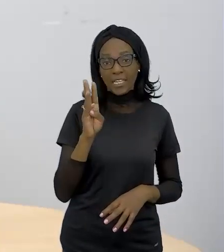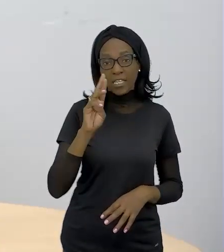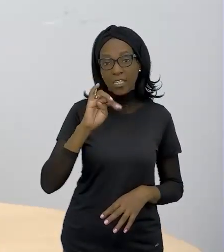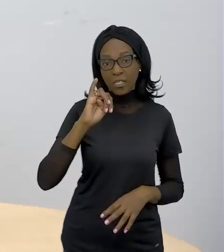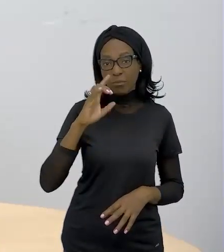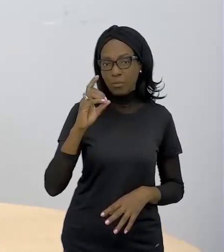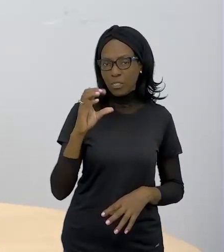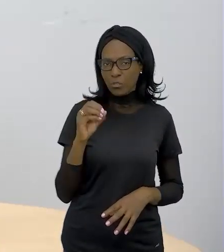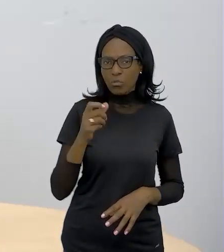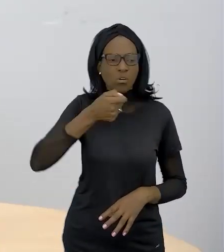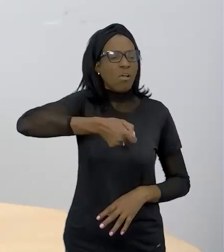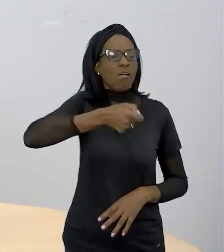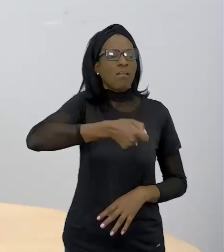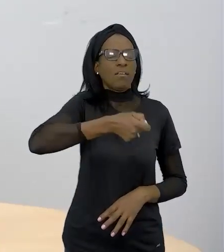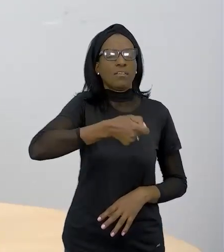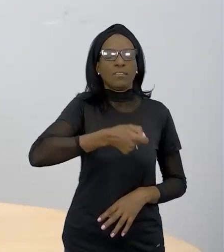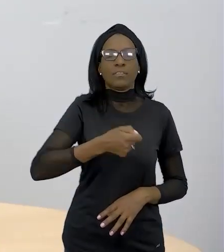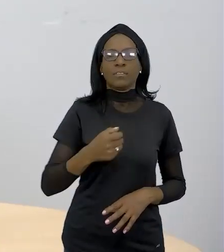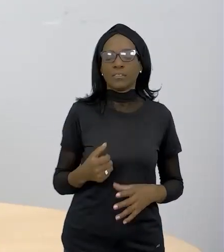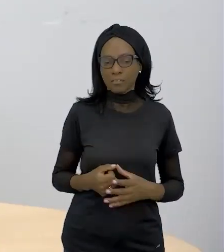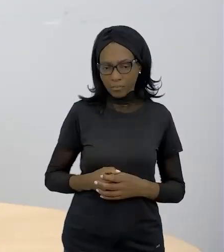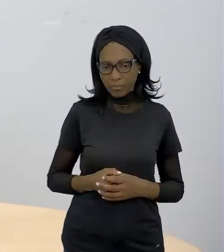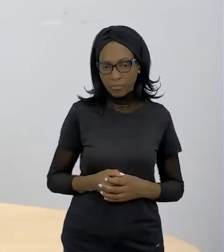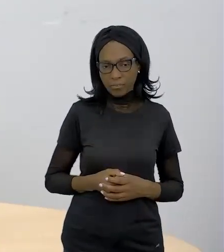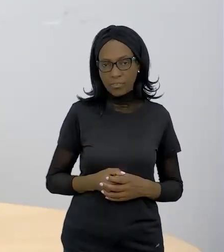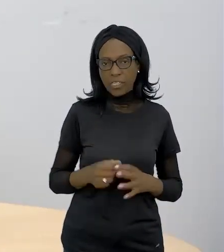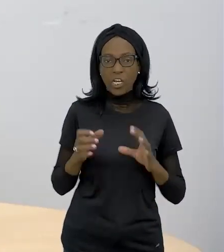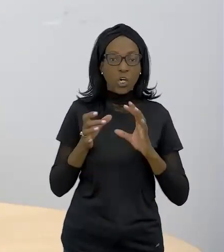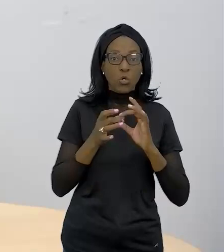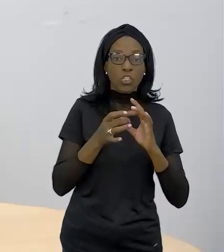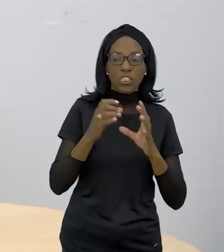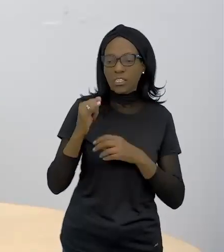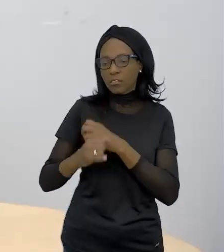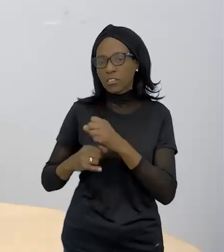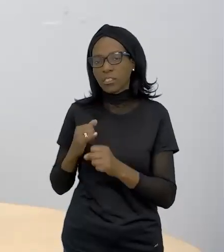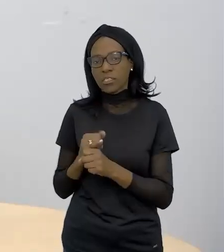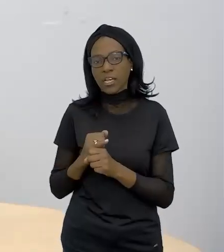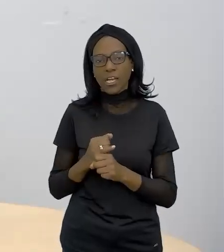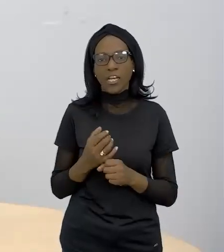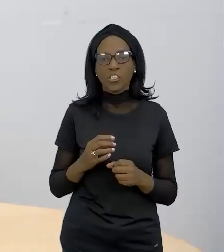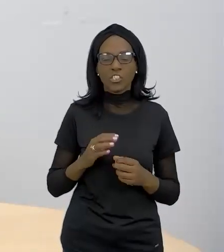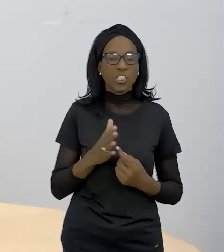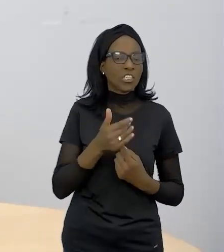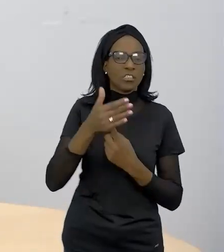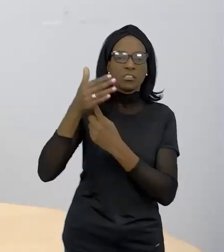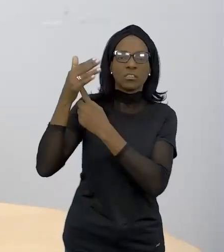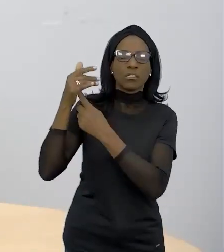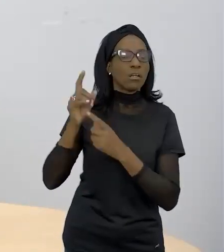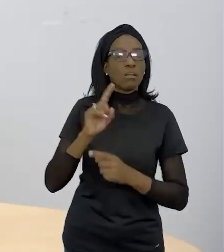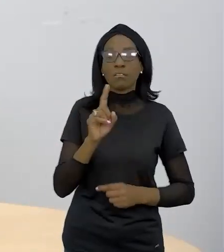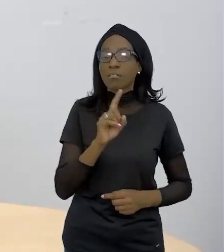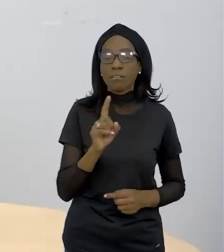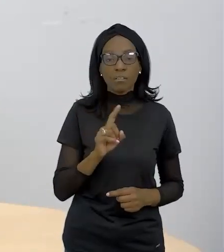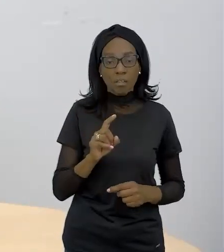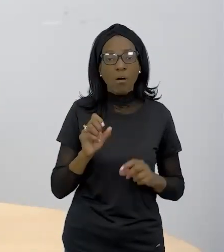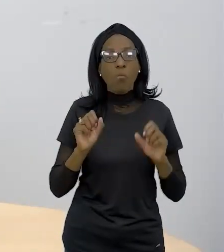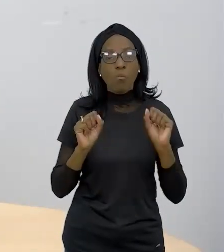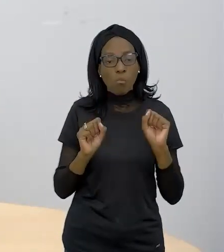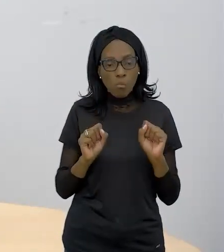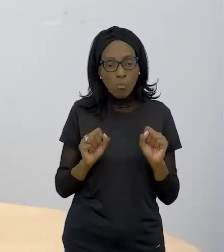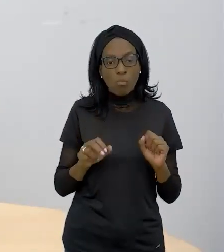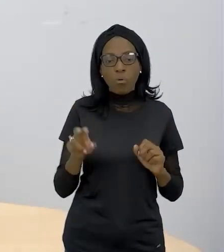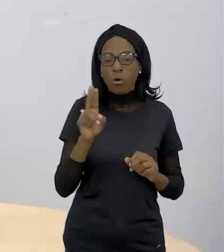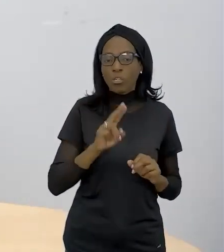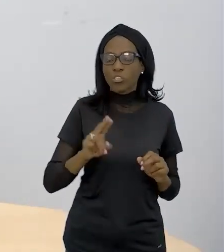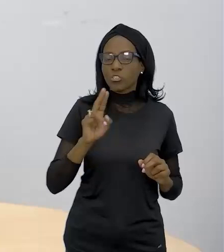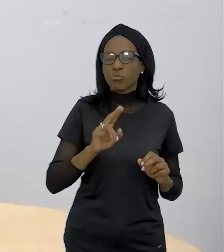obrigatoriamente precisa de você estar conectado, de tecnologia digital. Não, você pode usar o